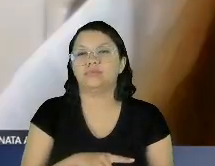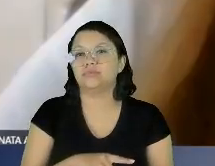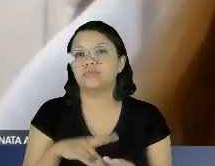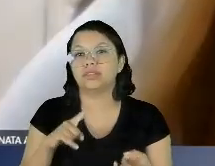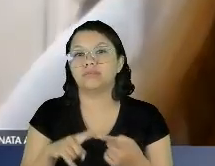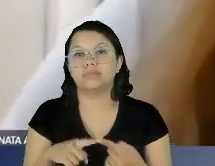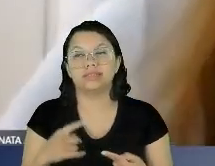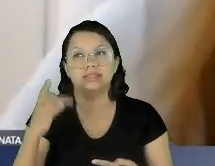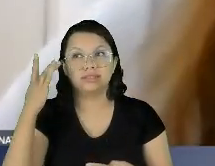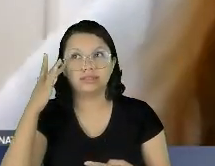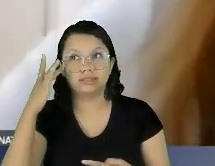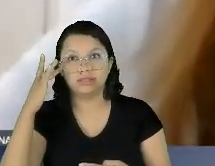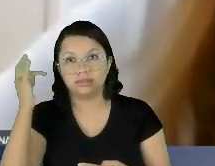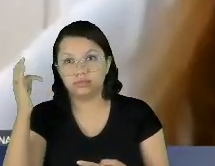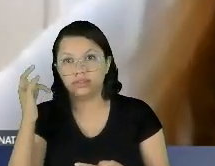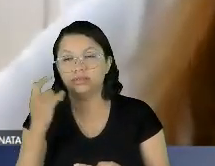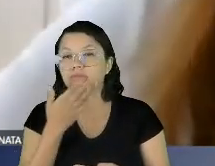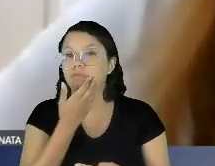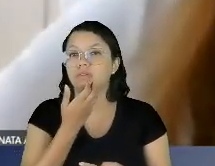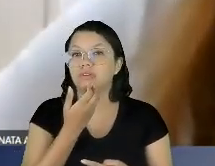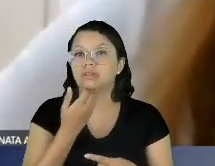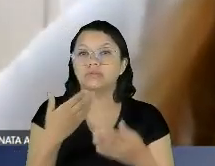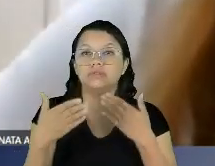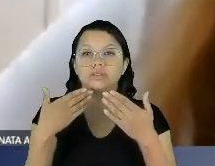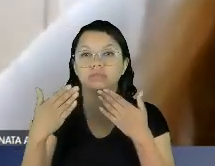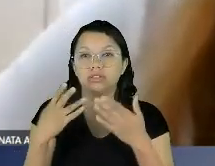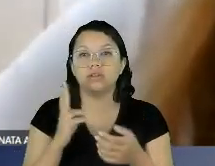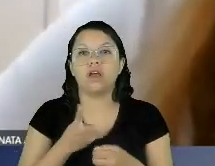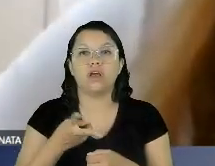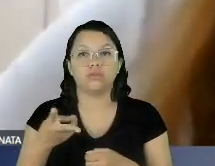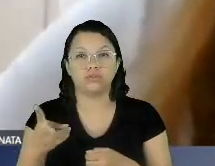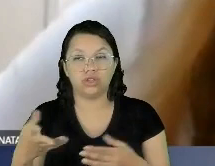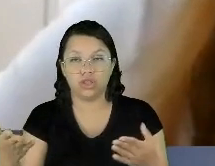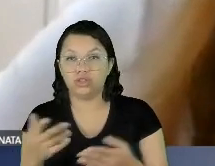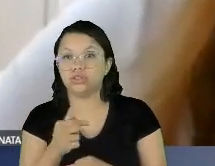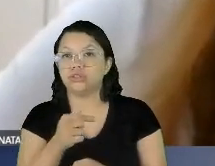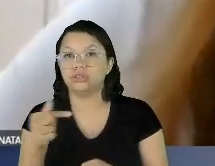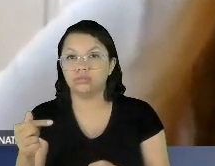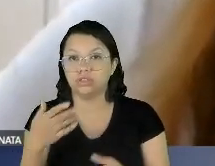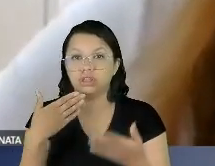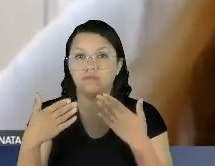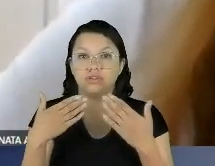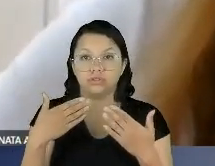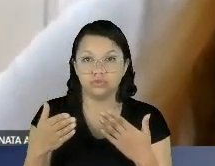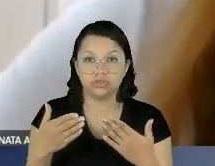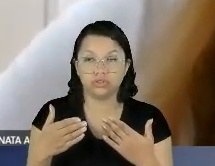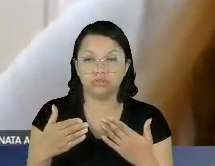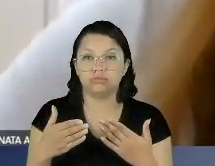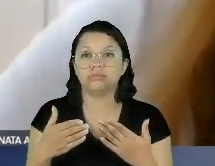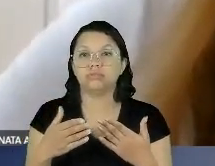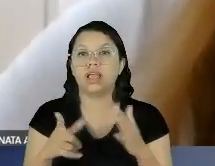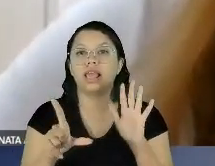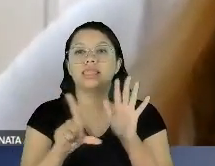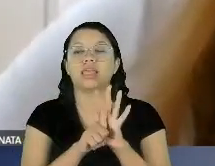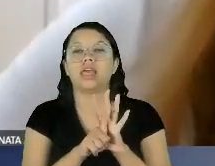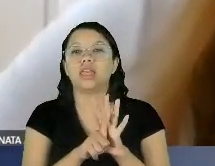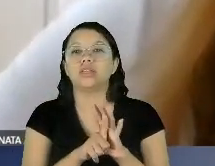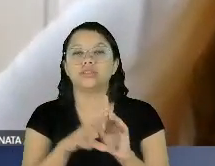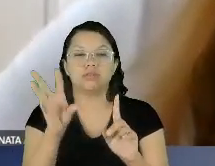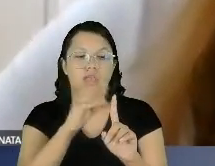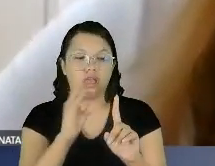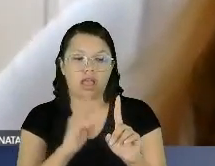né, gente? Mas amanhã, os debates, eles terão continuidade, essa semana que vai discutir